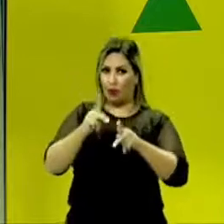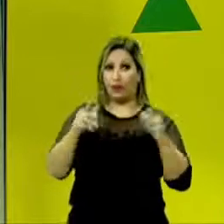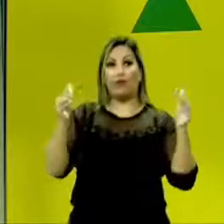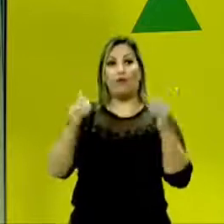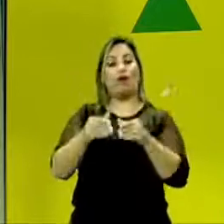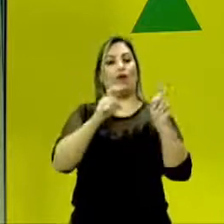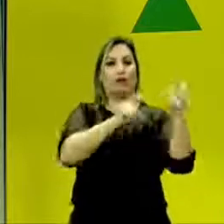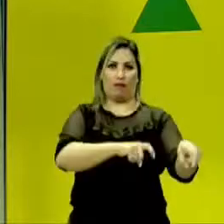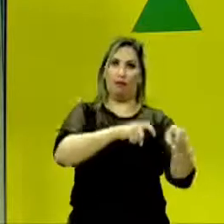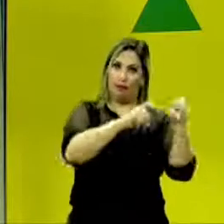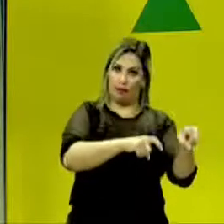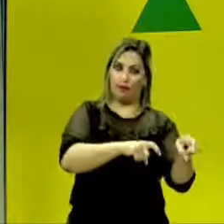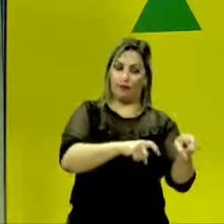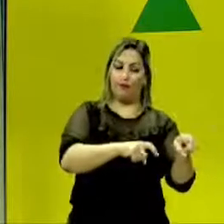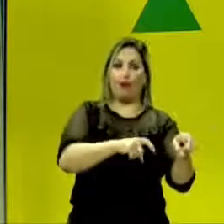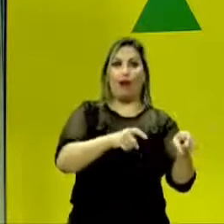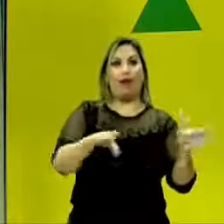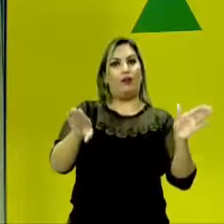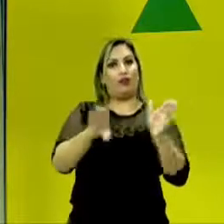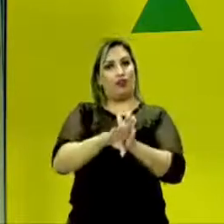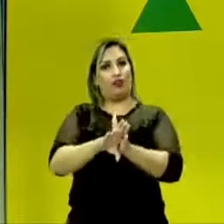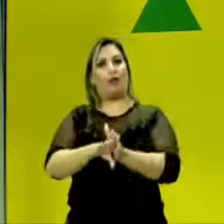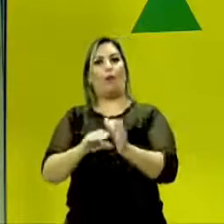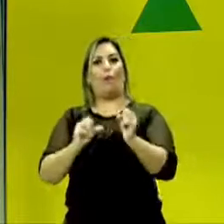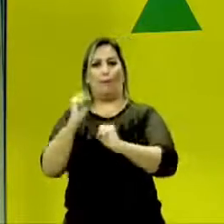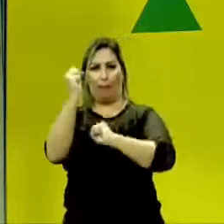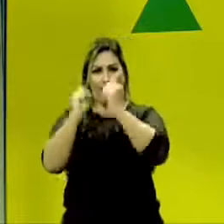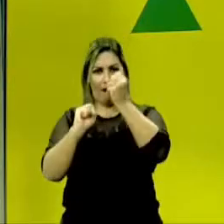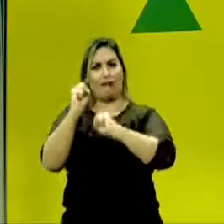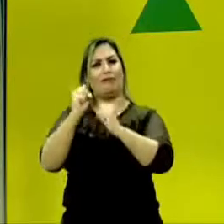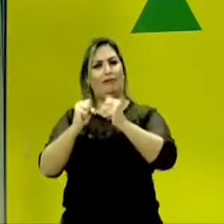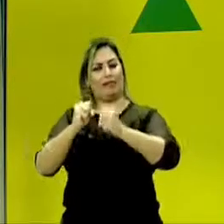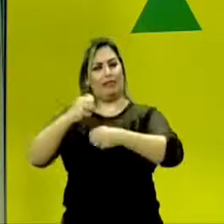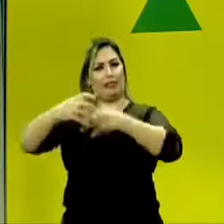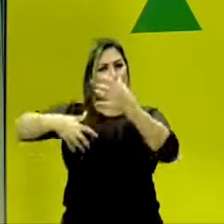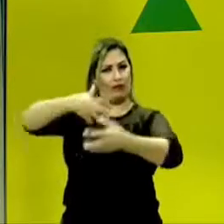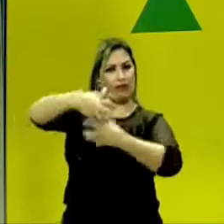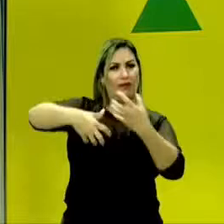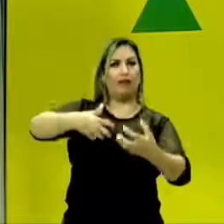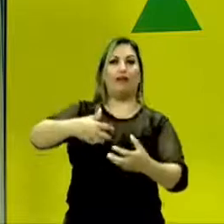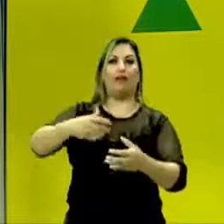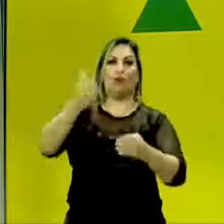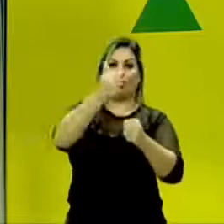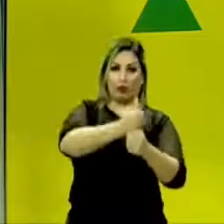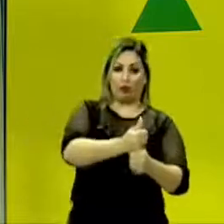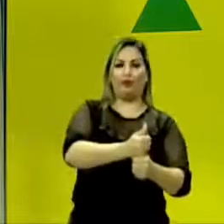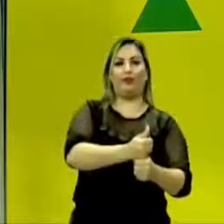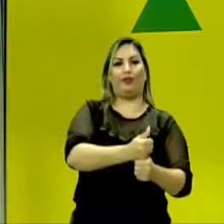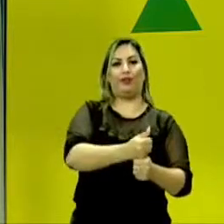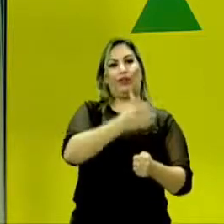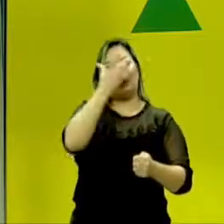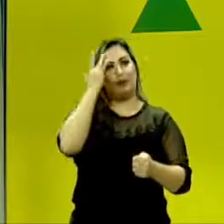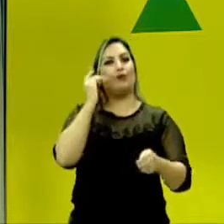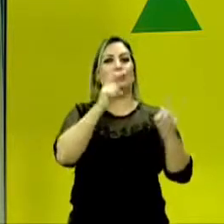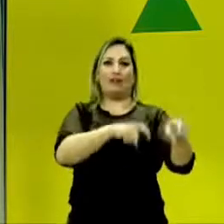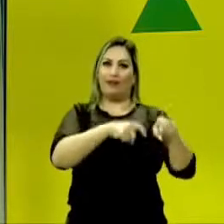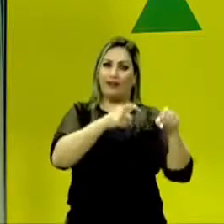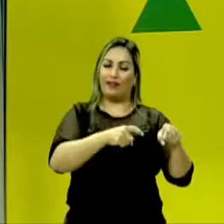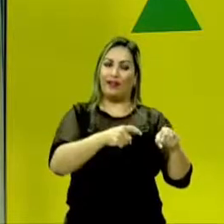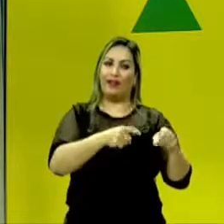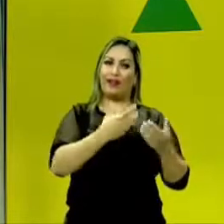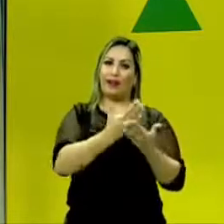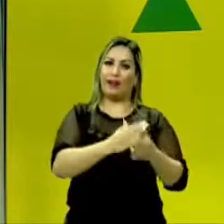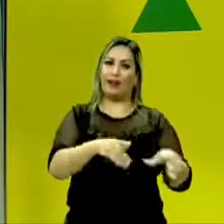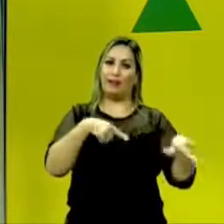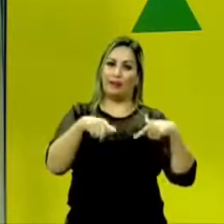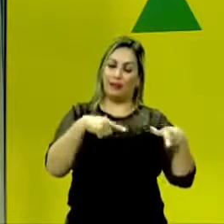concentrada no campo. Quando chegou máquinas ali substituindo essa população, a população então rural fica sem emprego, né? O